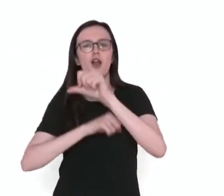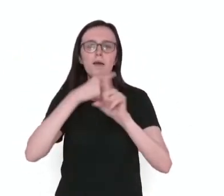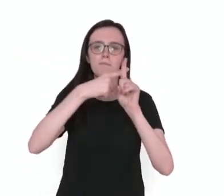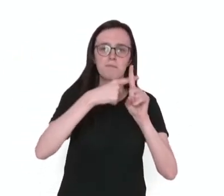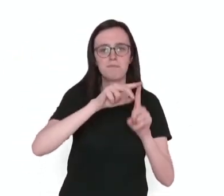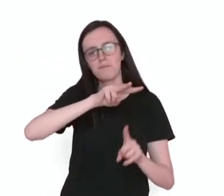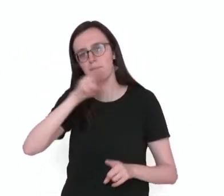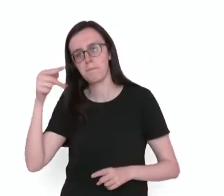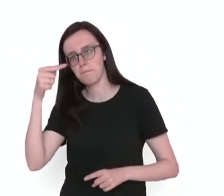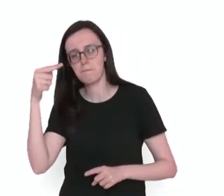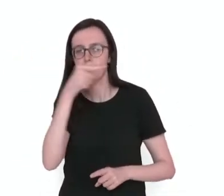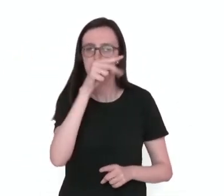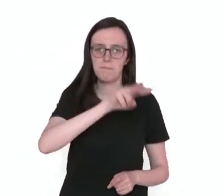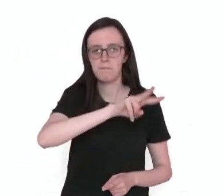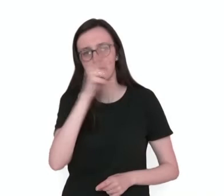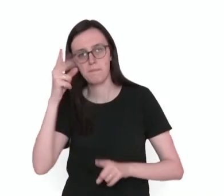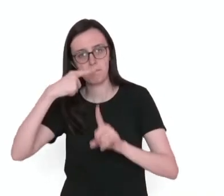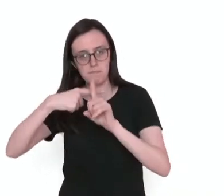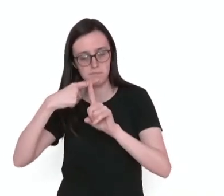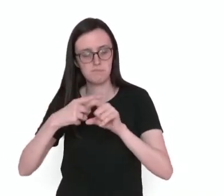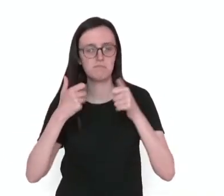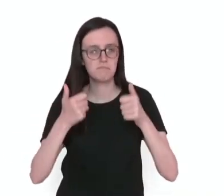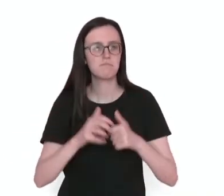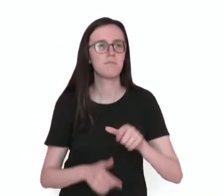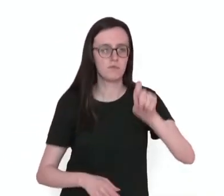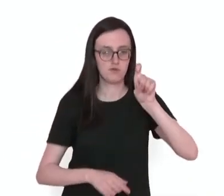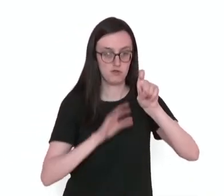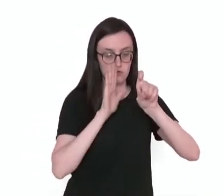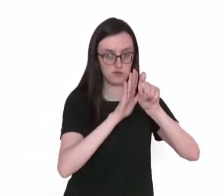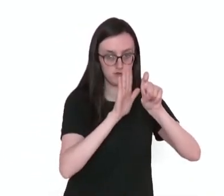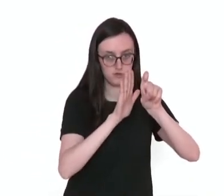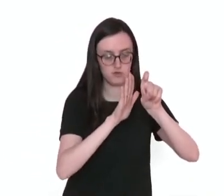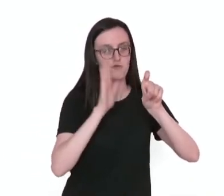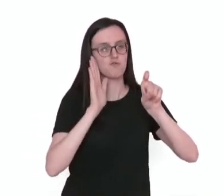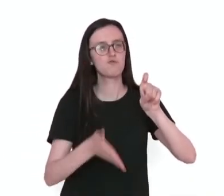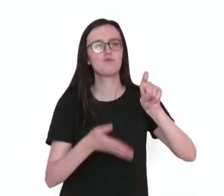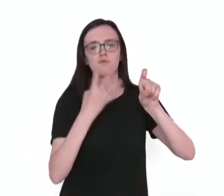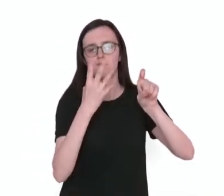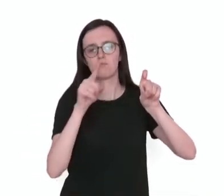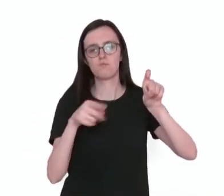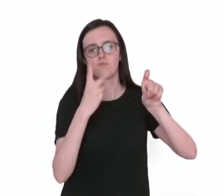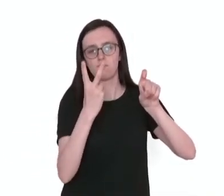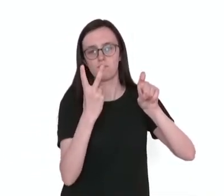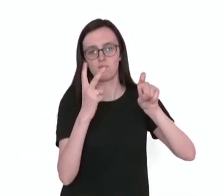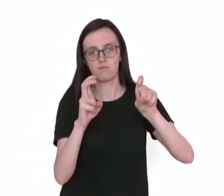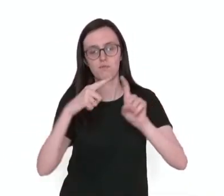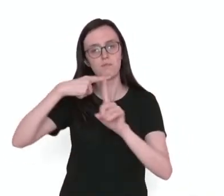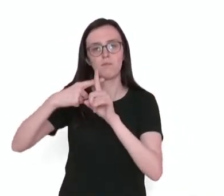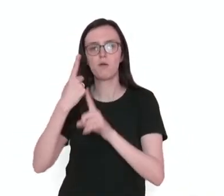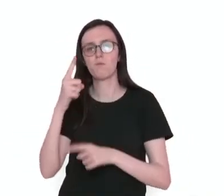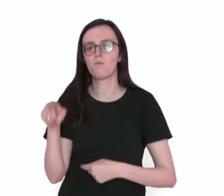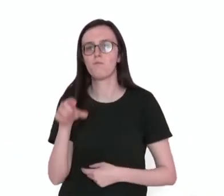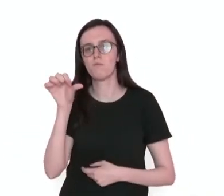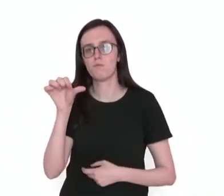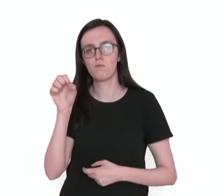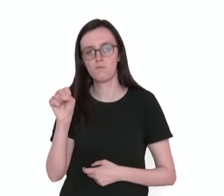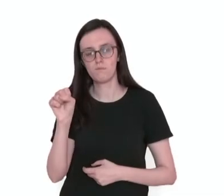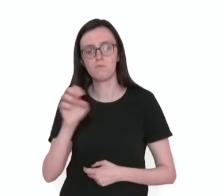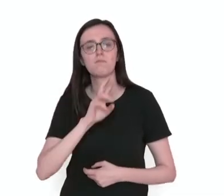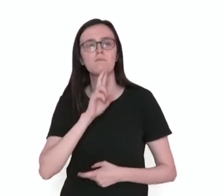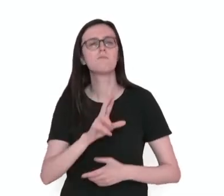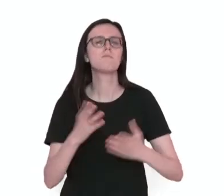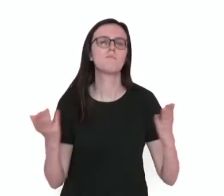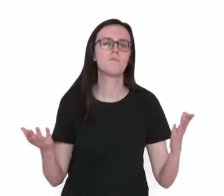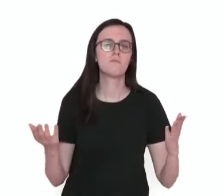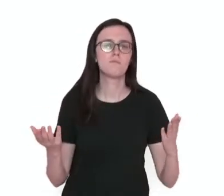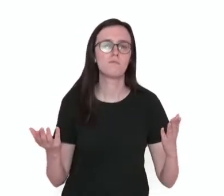operando aqui 1,95, passo para o outro lado com o sinal trocado, então mais 1,95, somando com